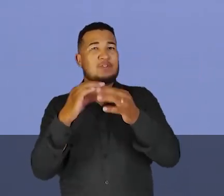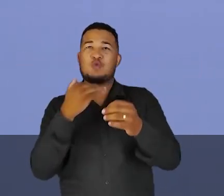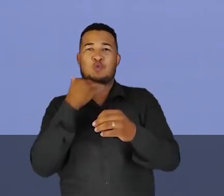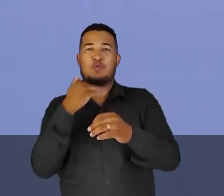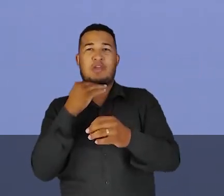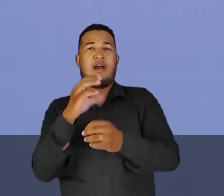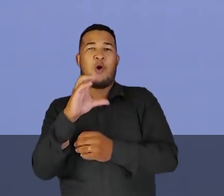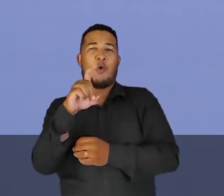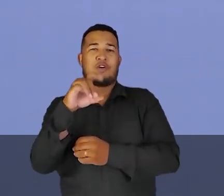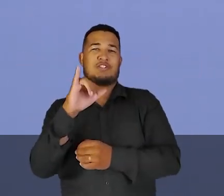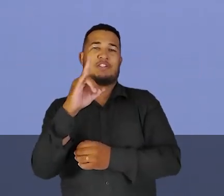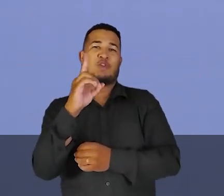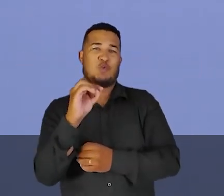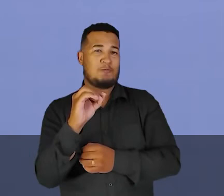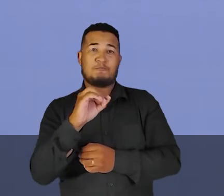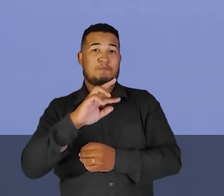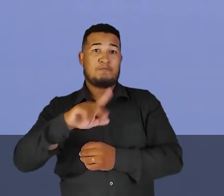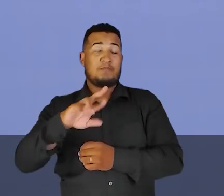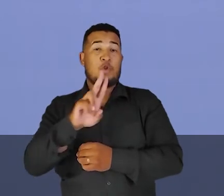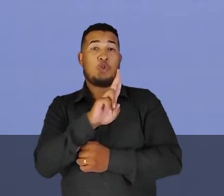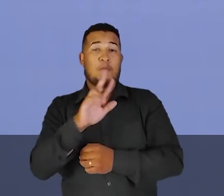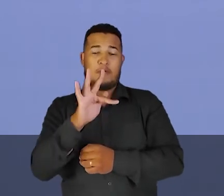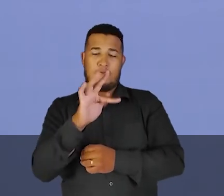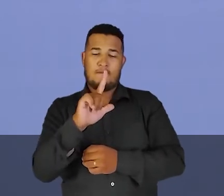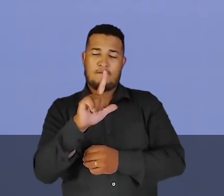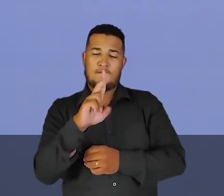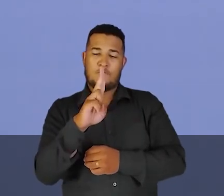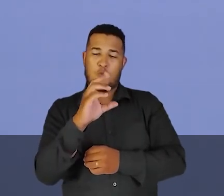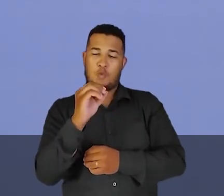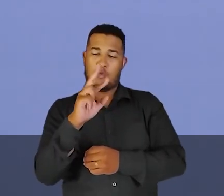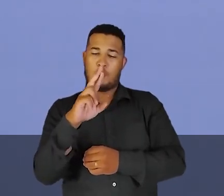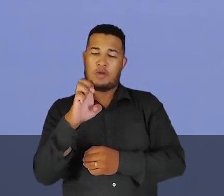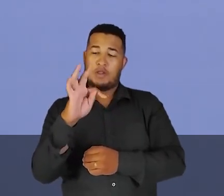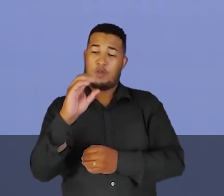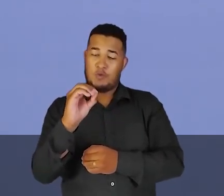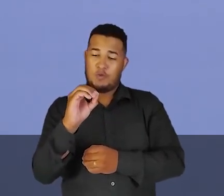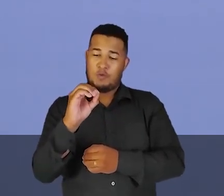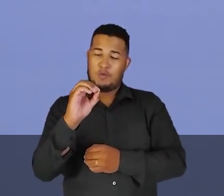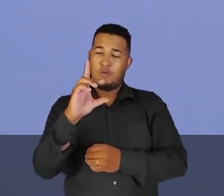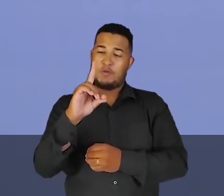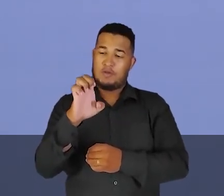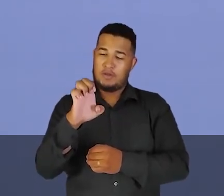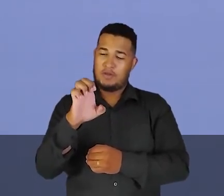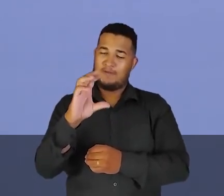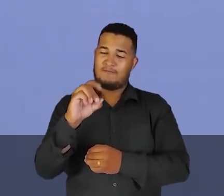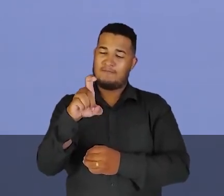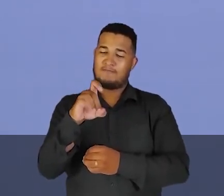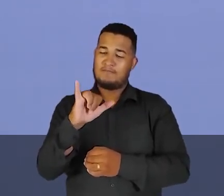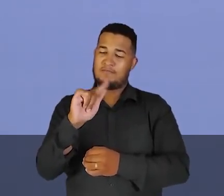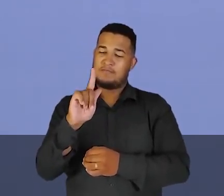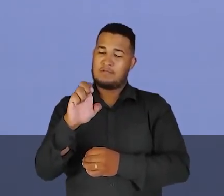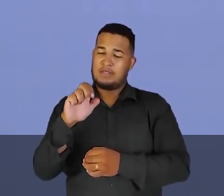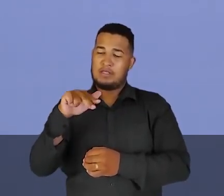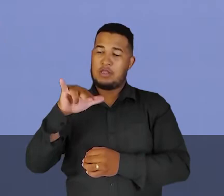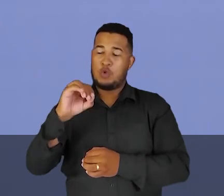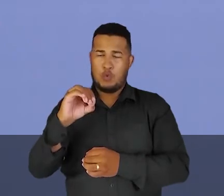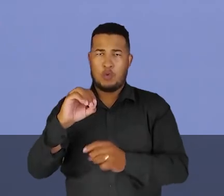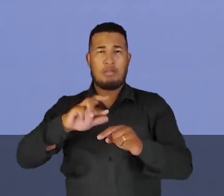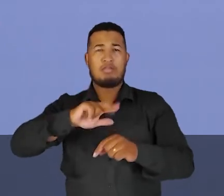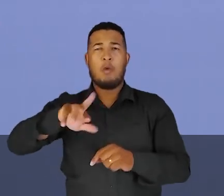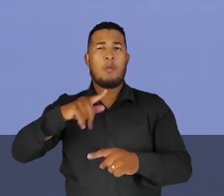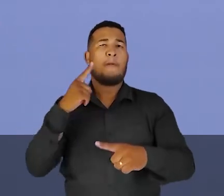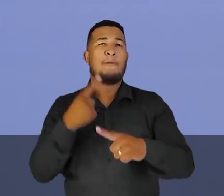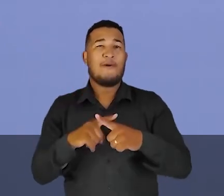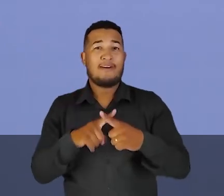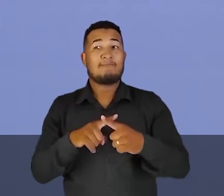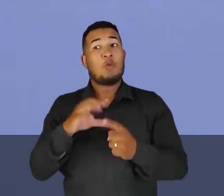como óxido. Ele vai ser chamado de fluoreto de oxigênio. Ele não forma um óxido, né? Ele não está dentro dessa categoria, porque o